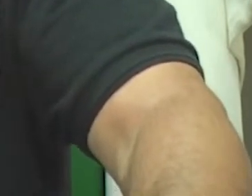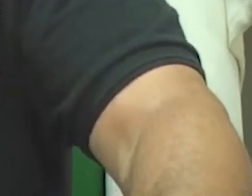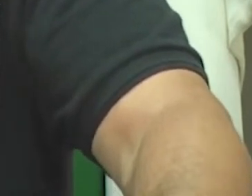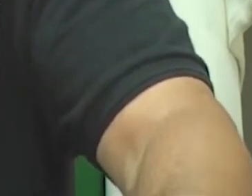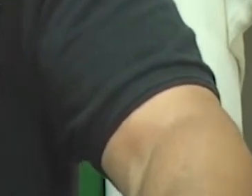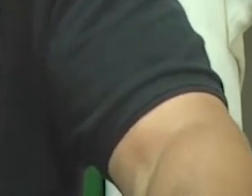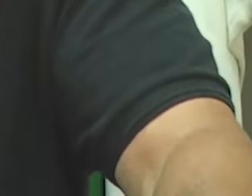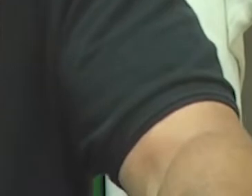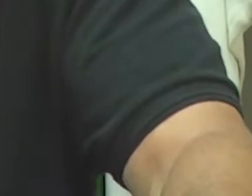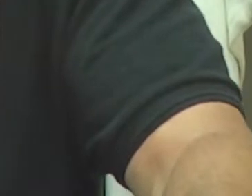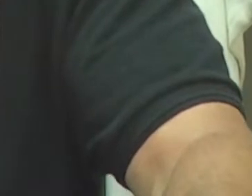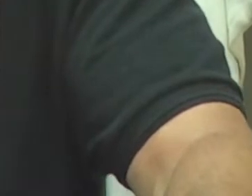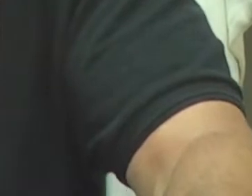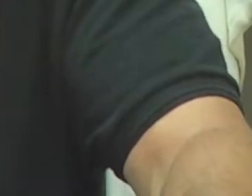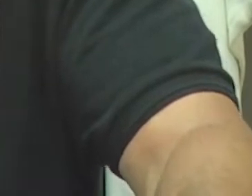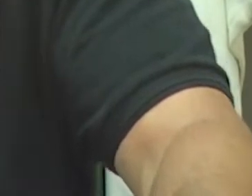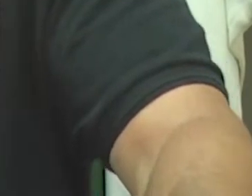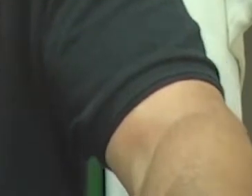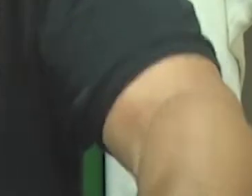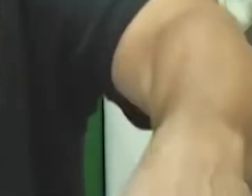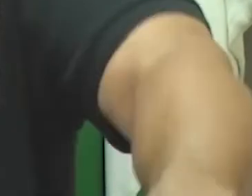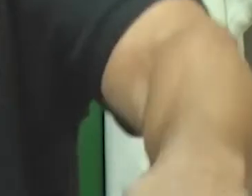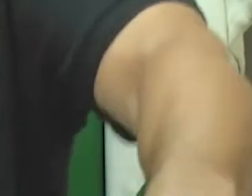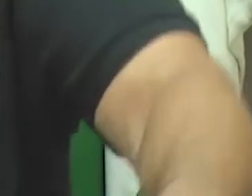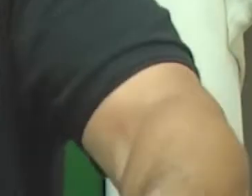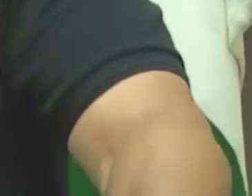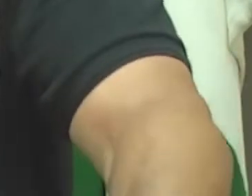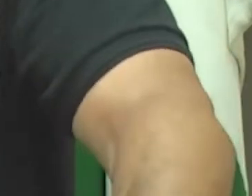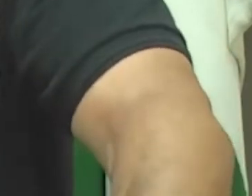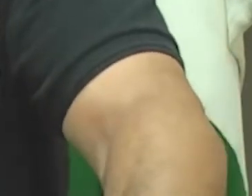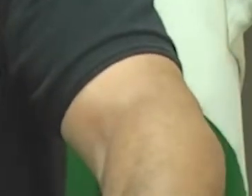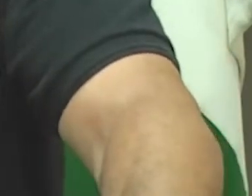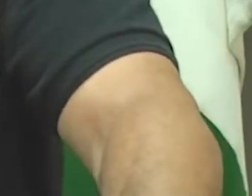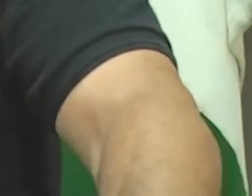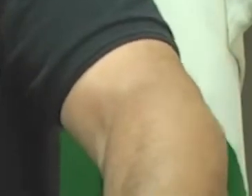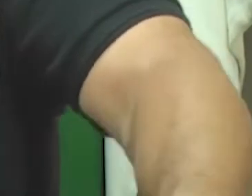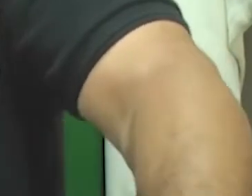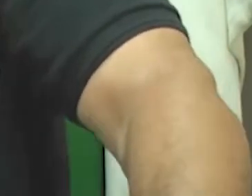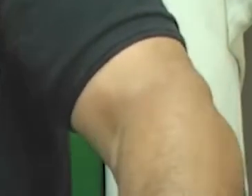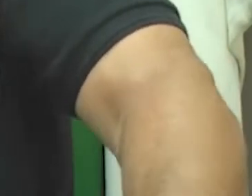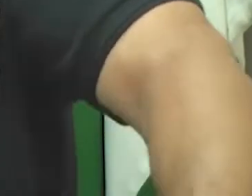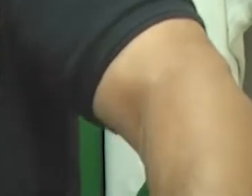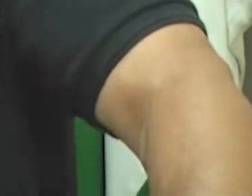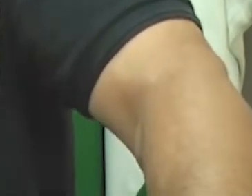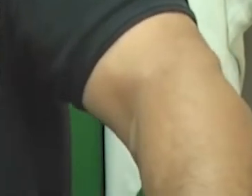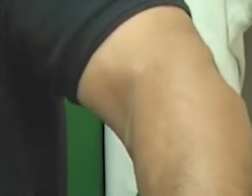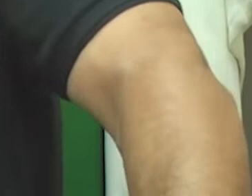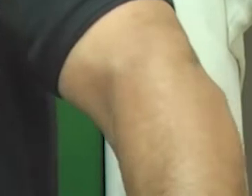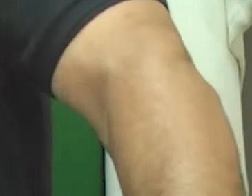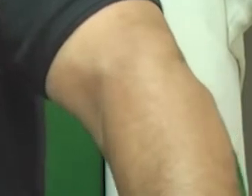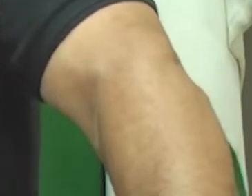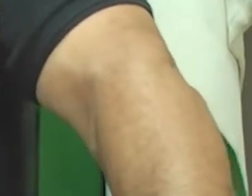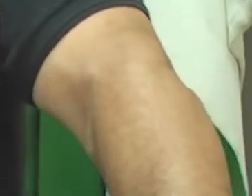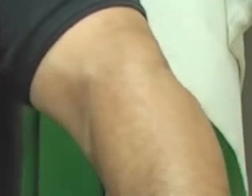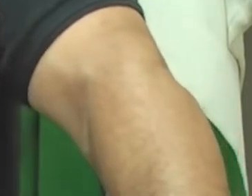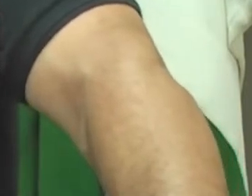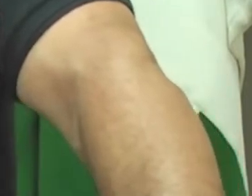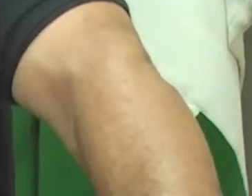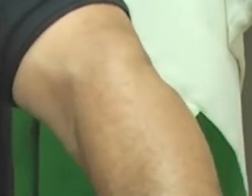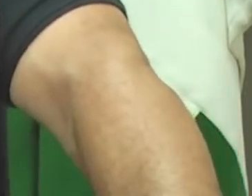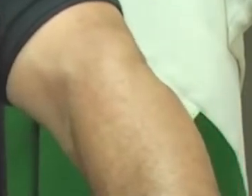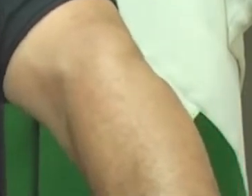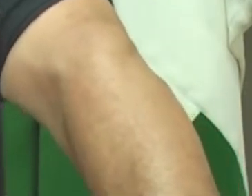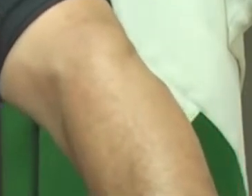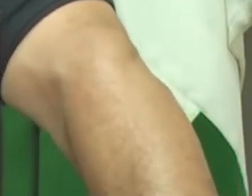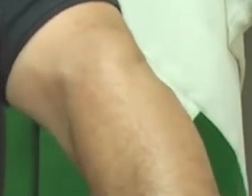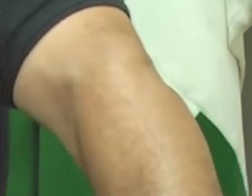aí junto ao governo do estado reivindicando que queremos mais um presídio. É uma necessidade. Mas não